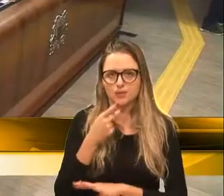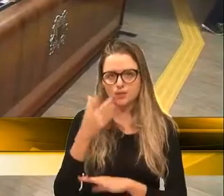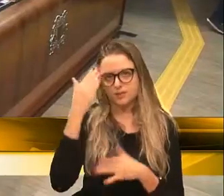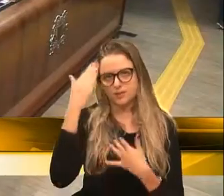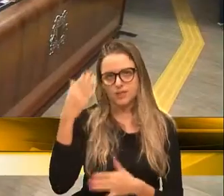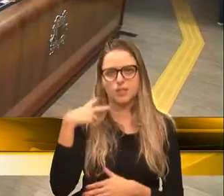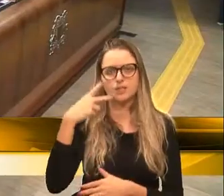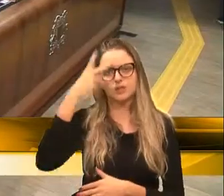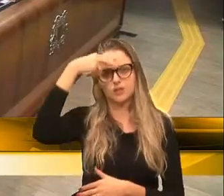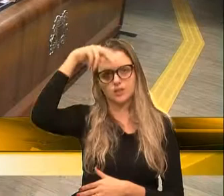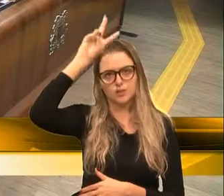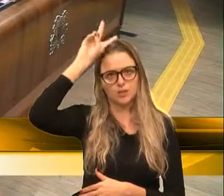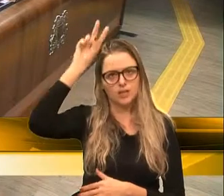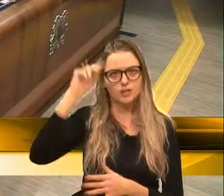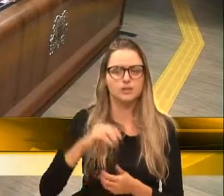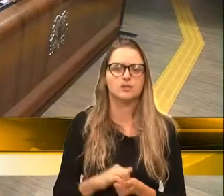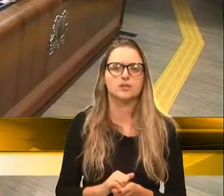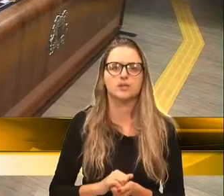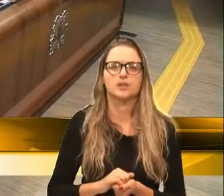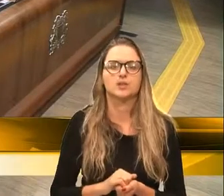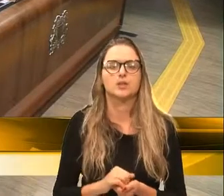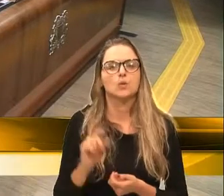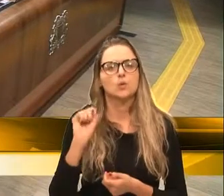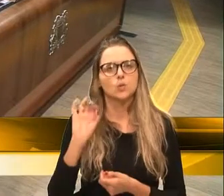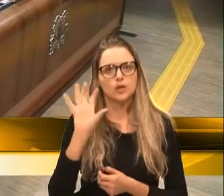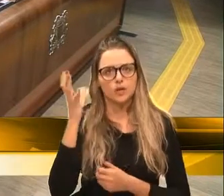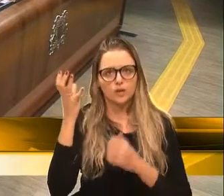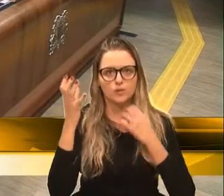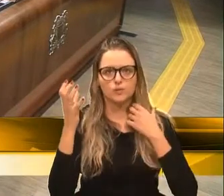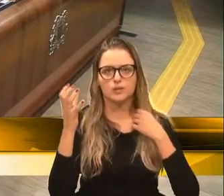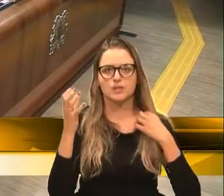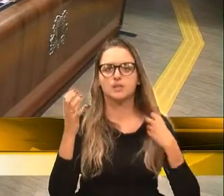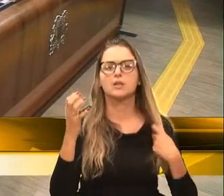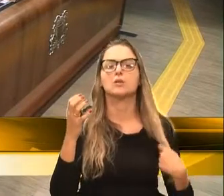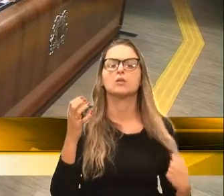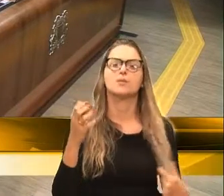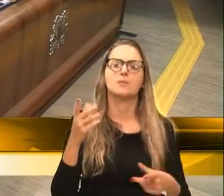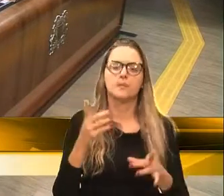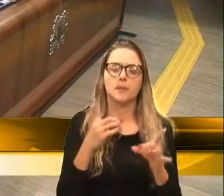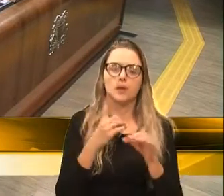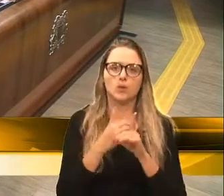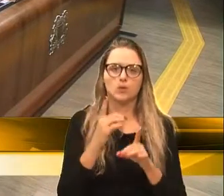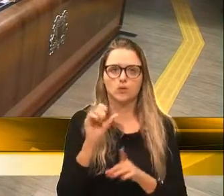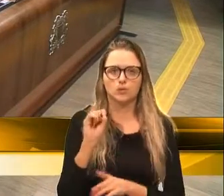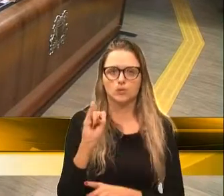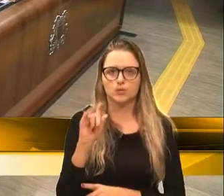obrigada, vereador Edson. Então, de fato, ocorreu esse encontro da CIPAV+,